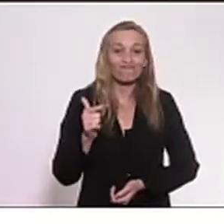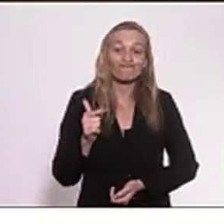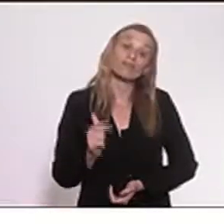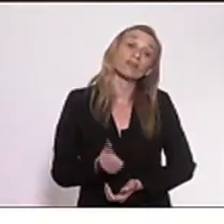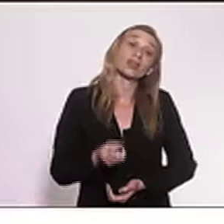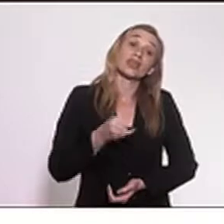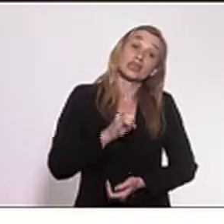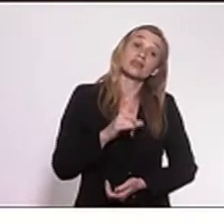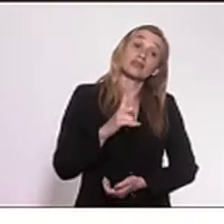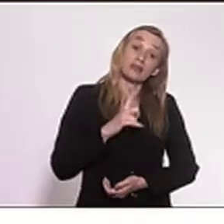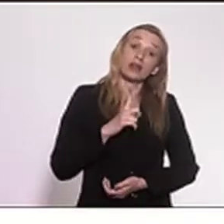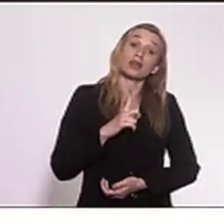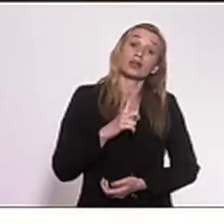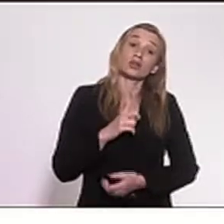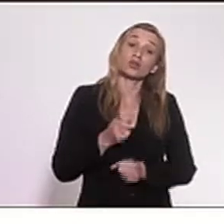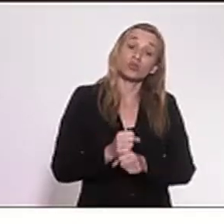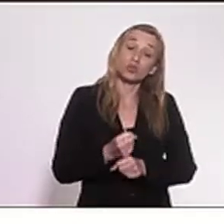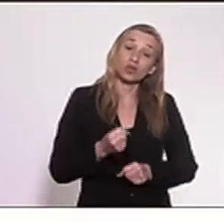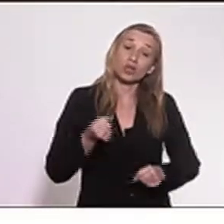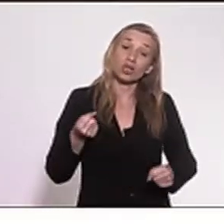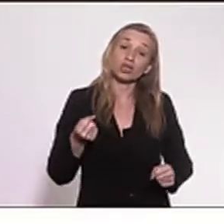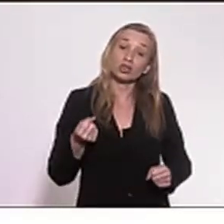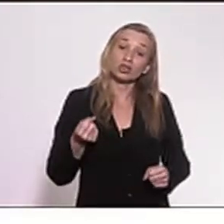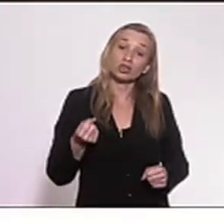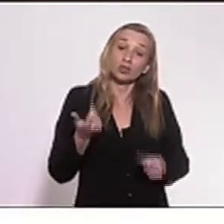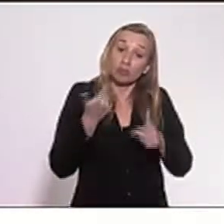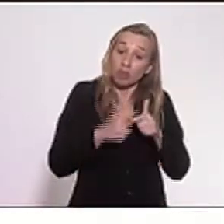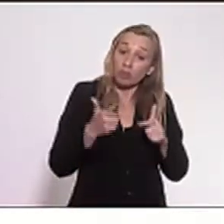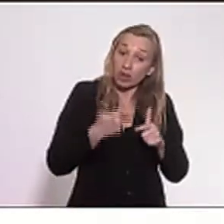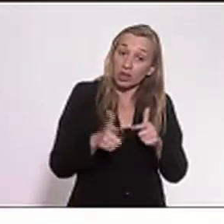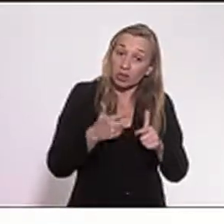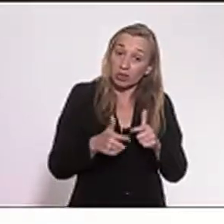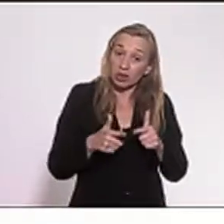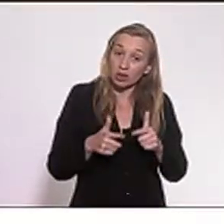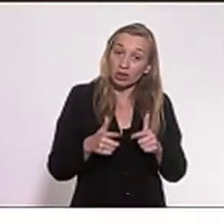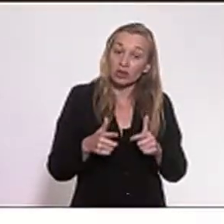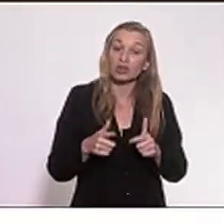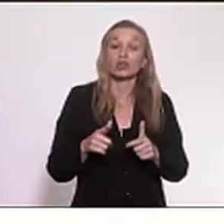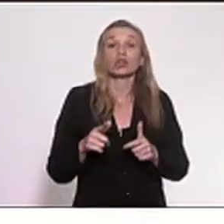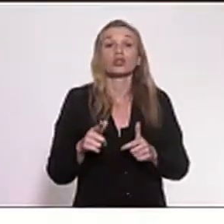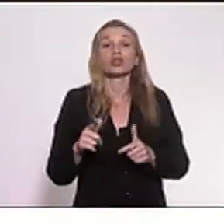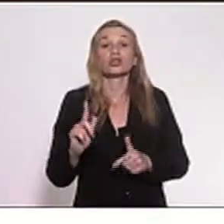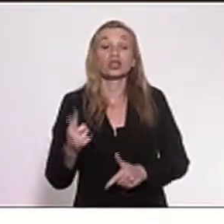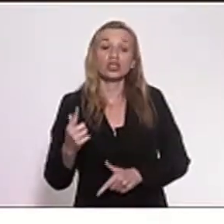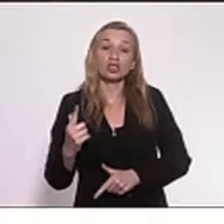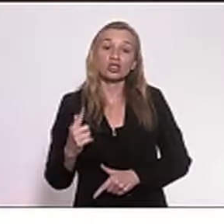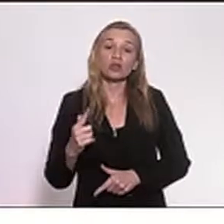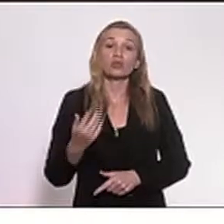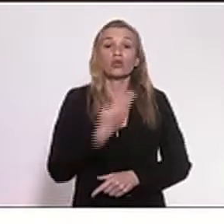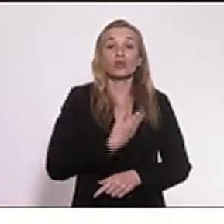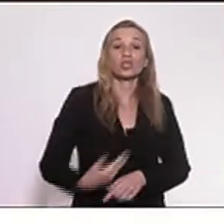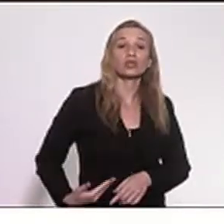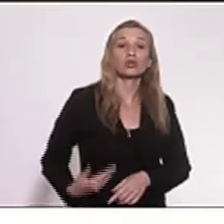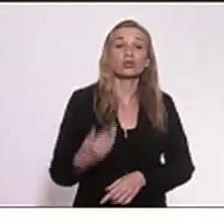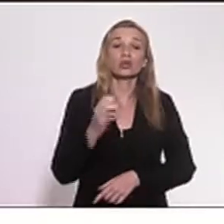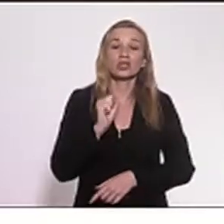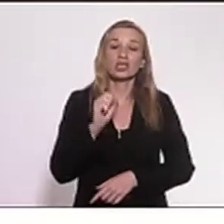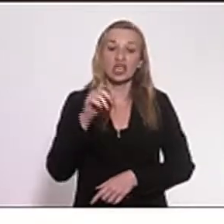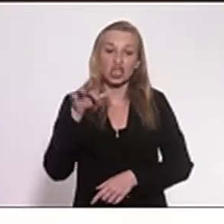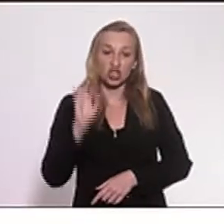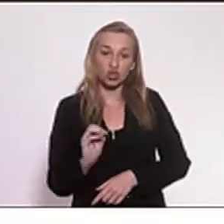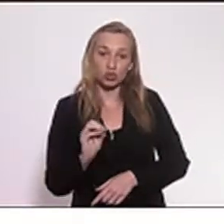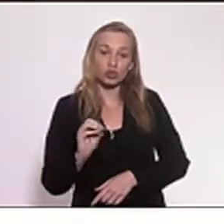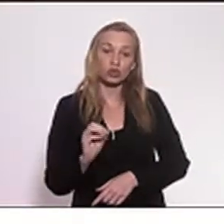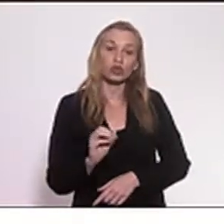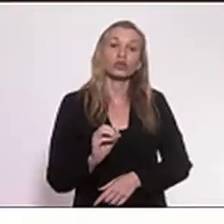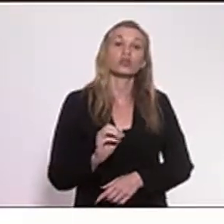há um grande rombo deixado pela gestão do governador Sérgio Cabral, esse grande rombo tem como endereço o